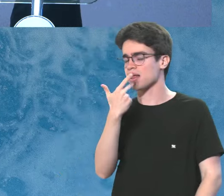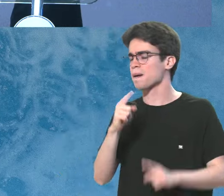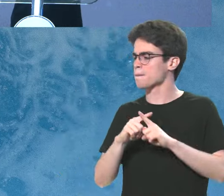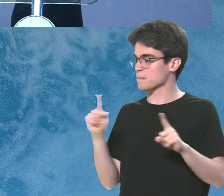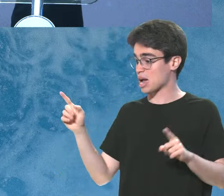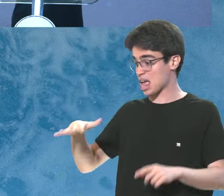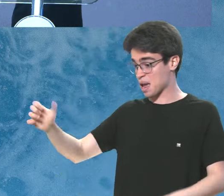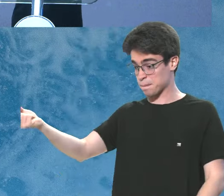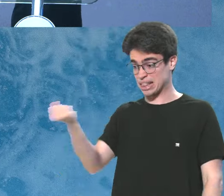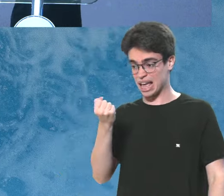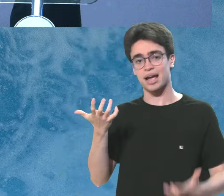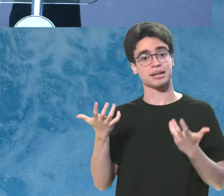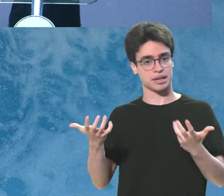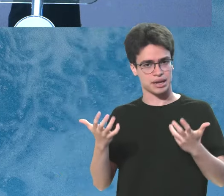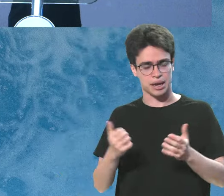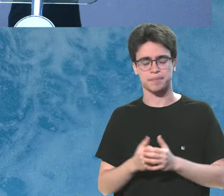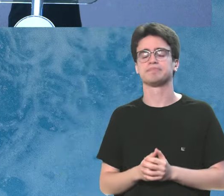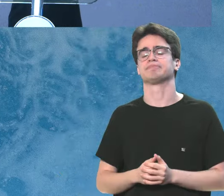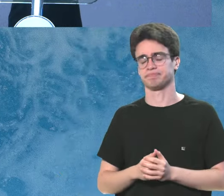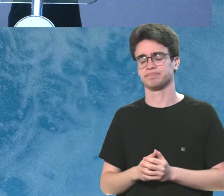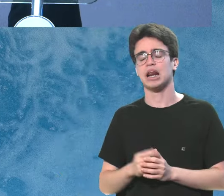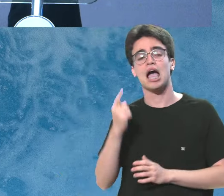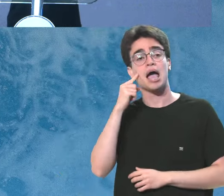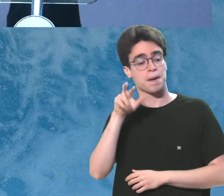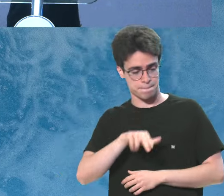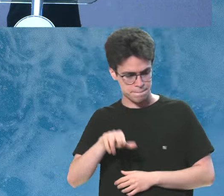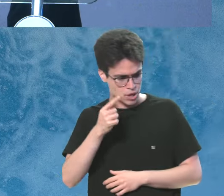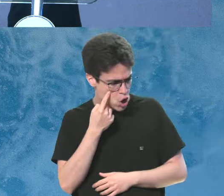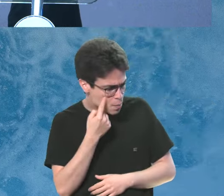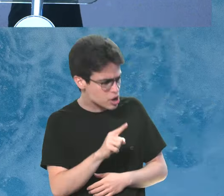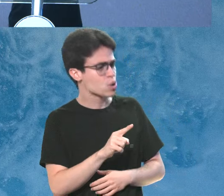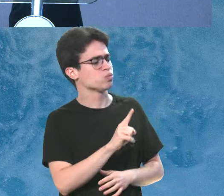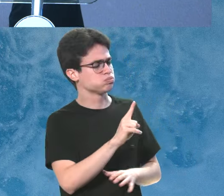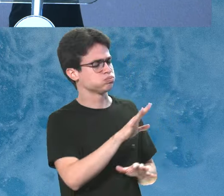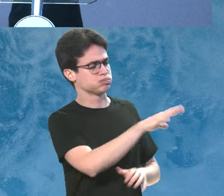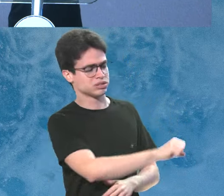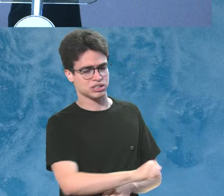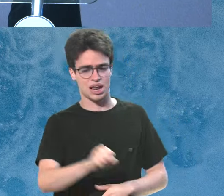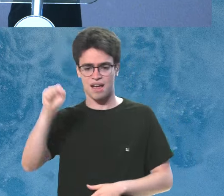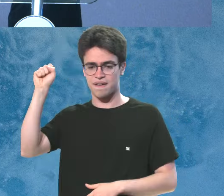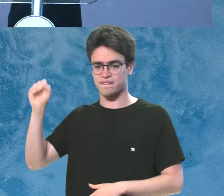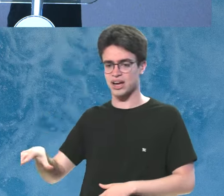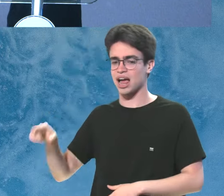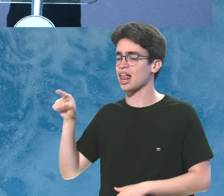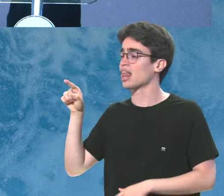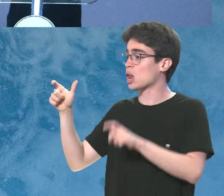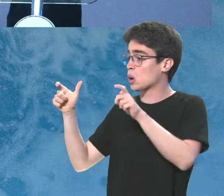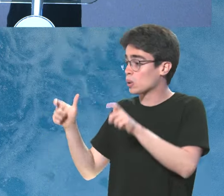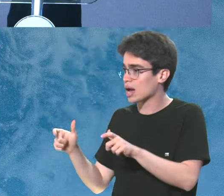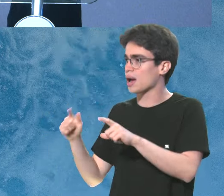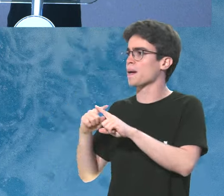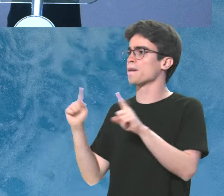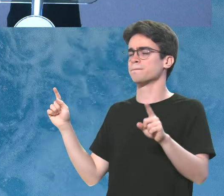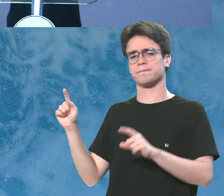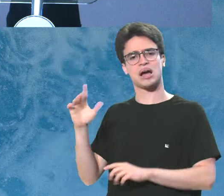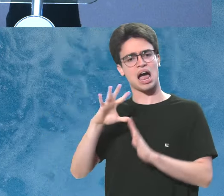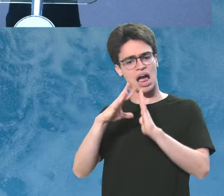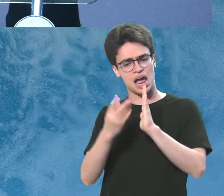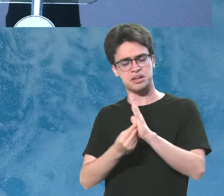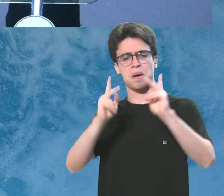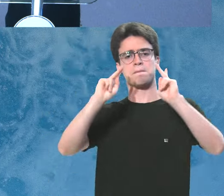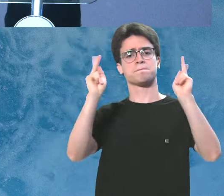irmãos souberam disso levaram Saulo à cesareia e de lá o enviaram a Tarso a igreja tinha paz em toda a Judeia Galileia e